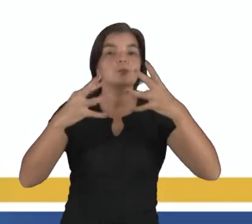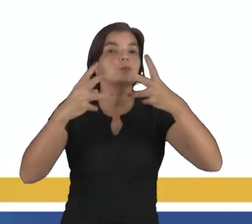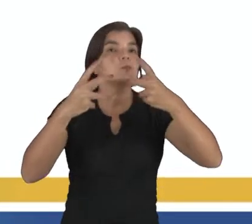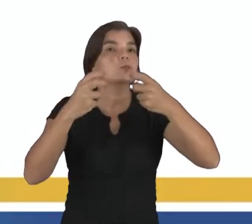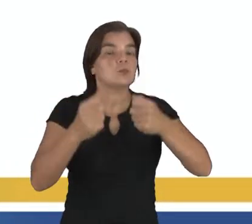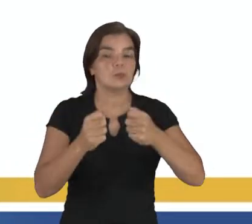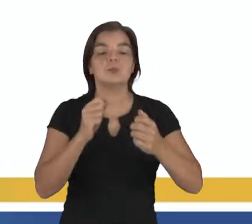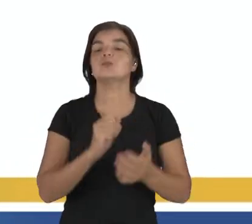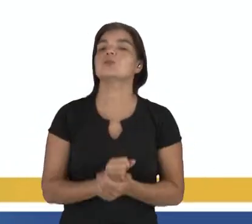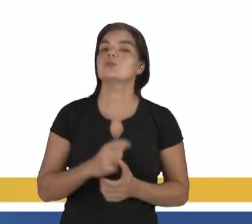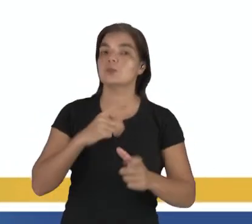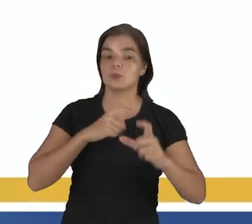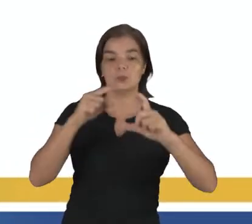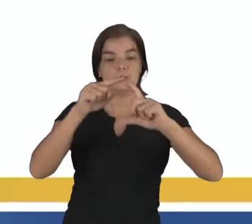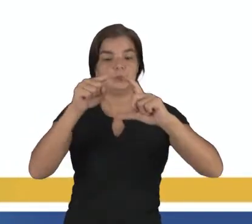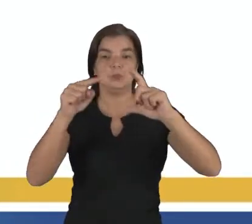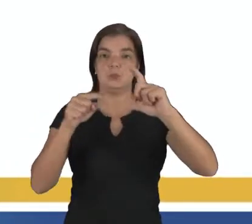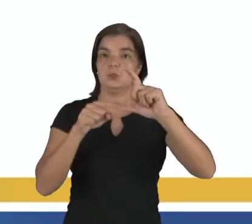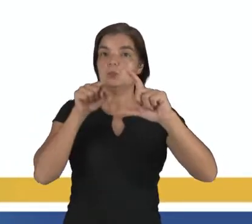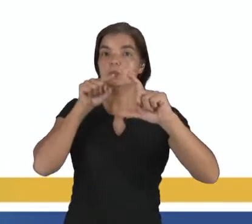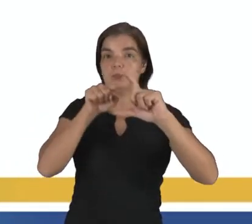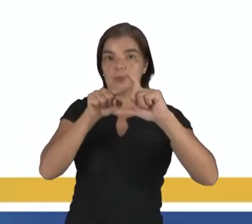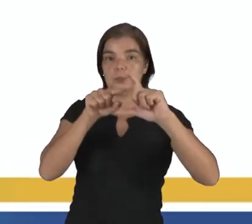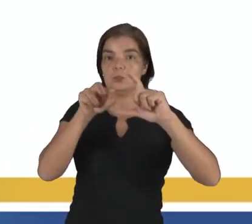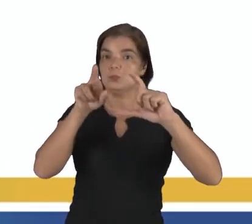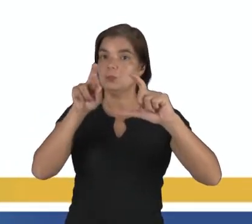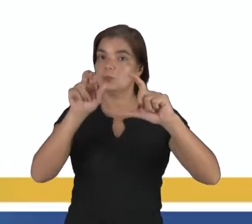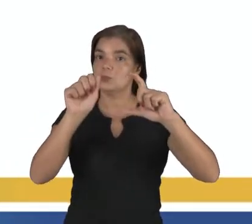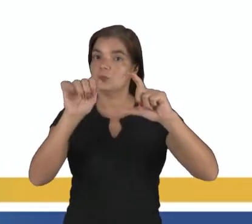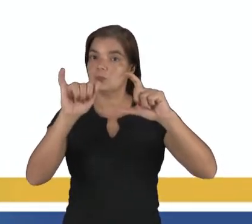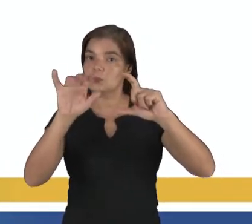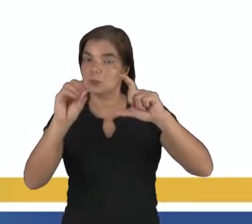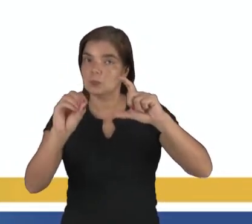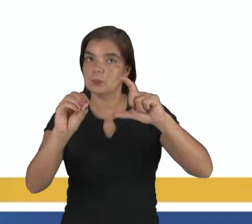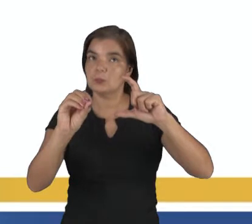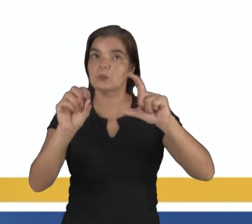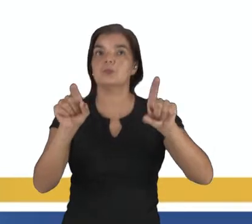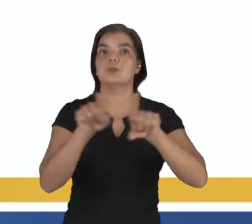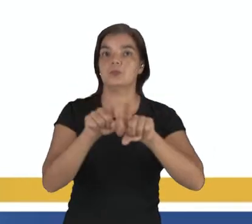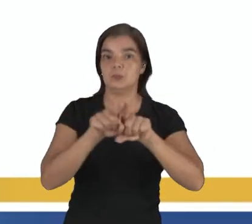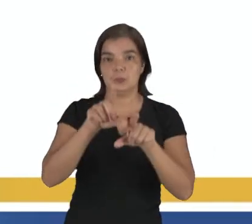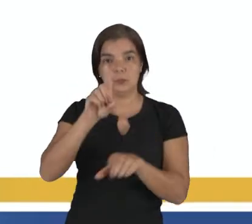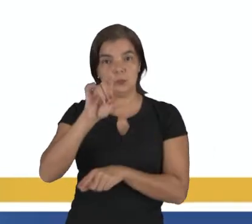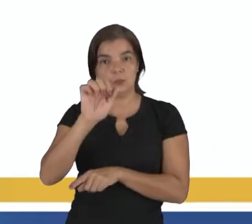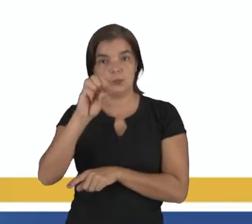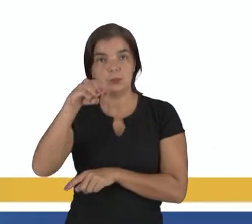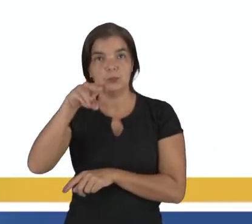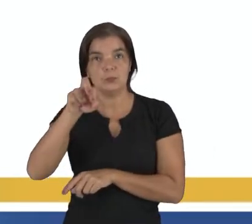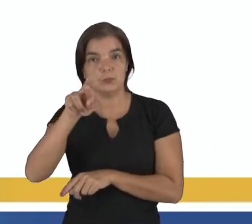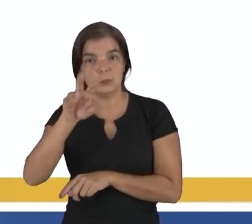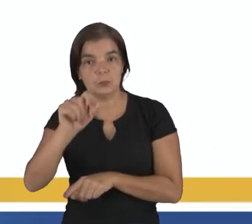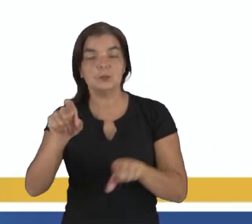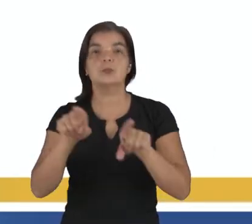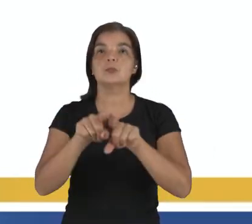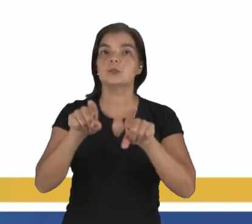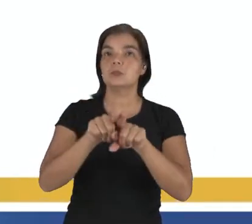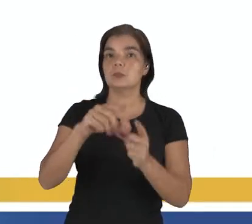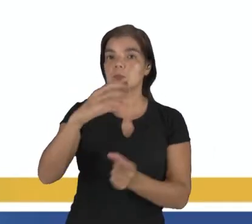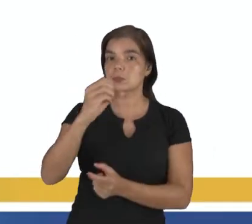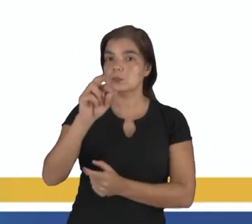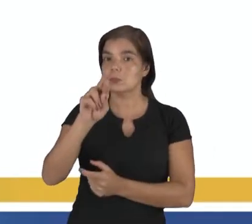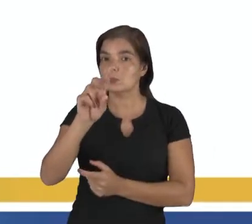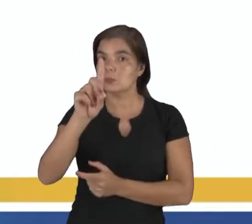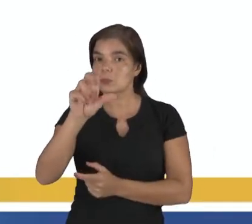circunferência, temos um raio, diâmetro e a corda. Vejamos agora cada